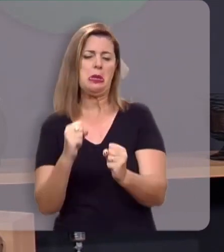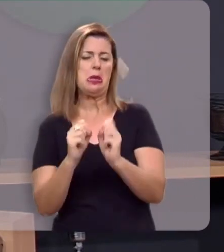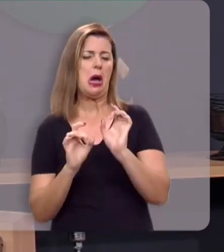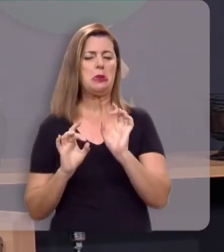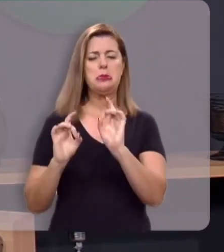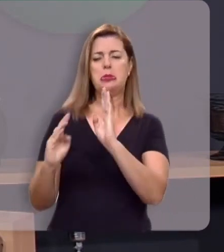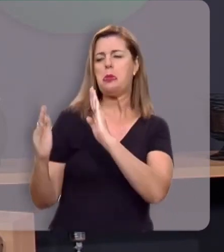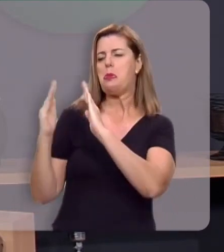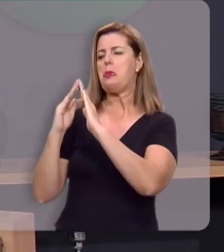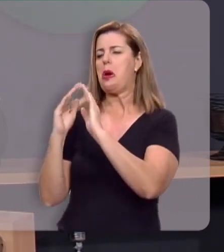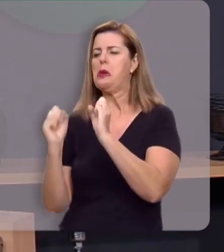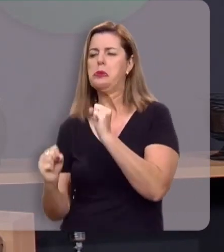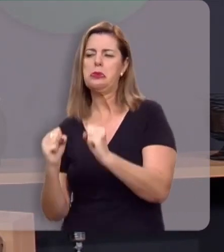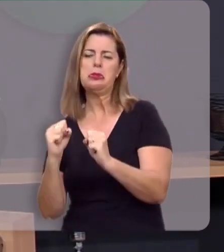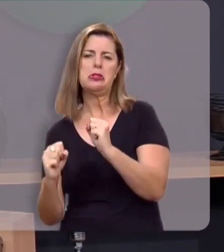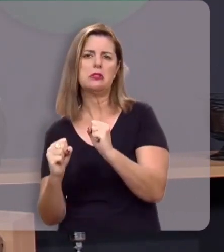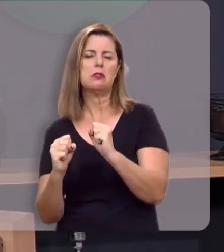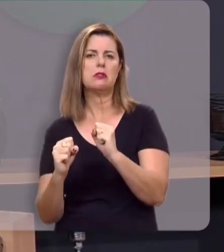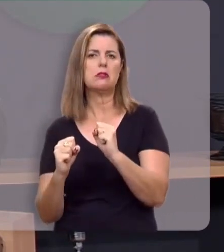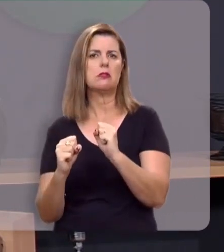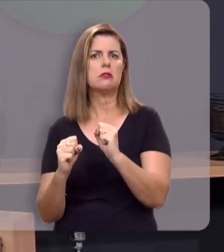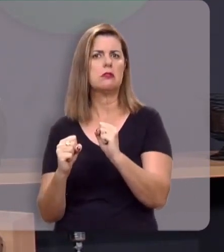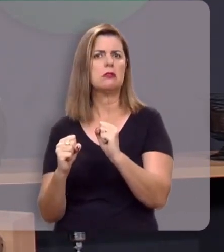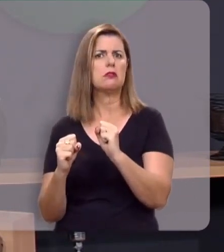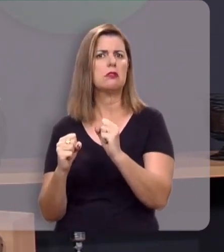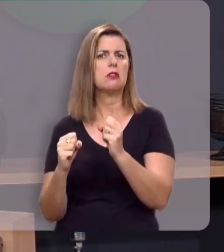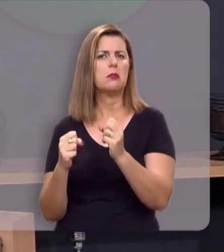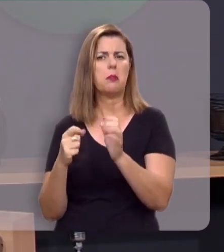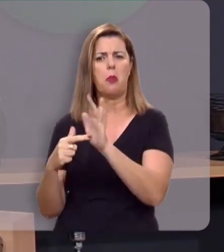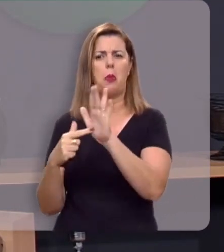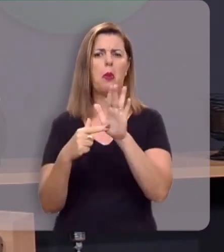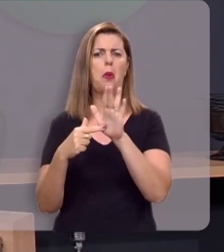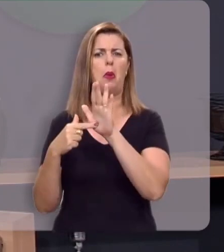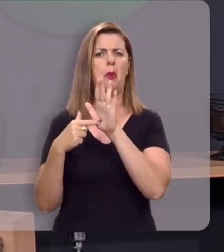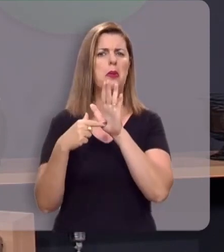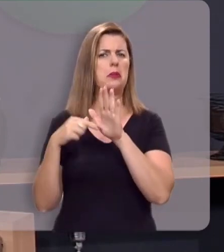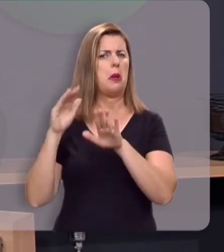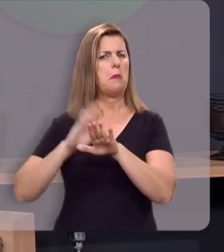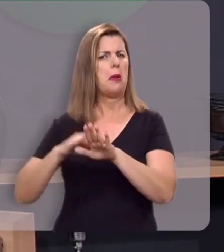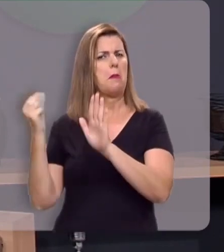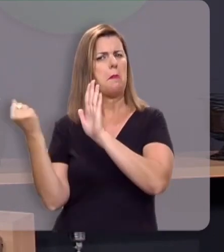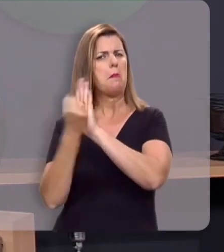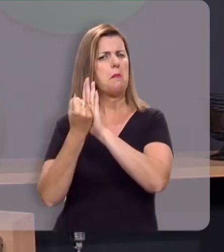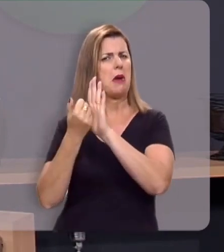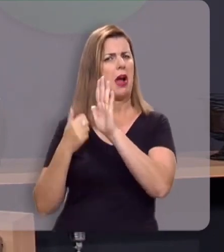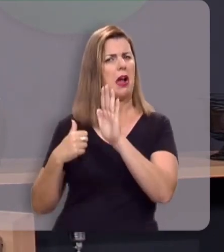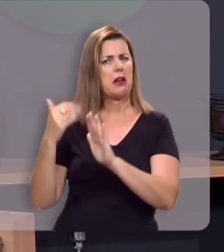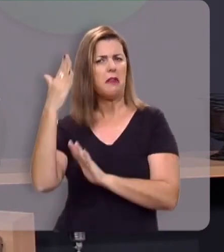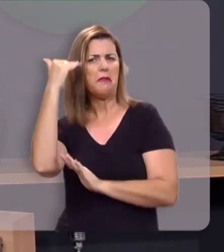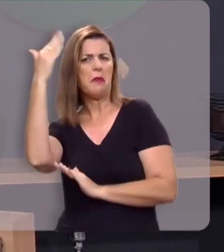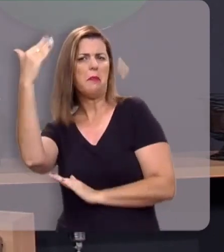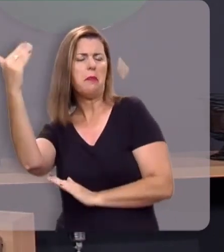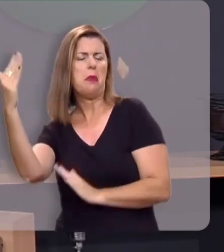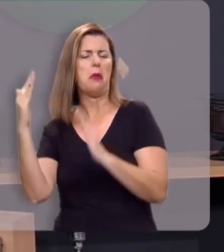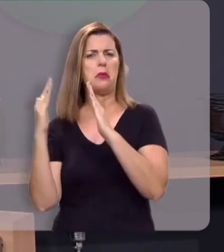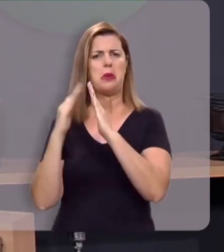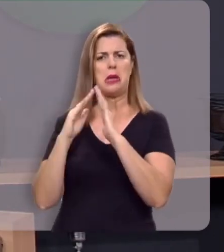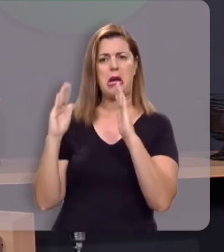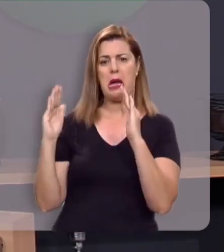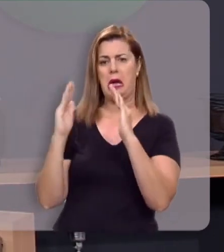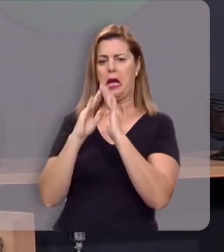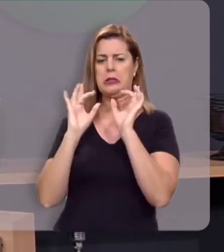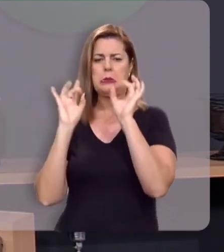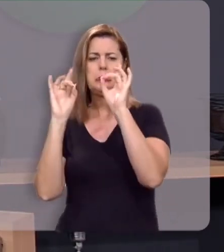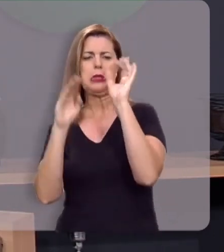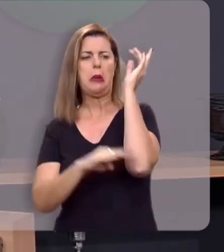forma tão rica, ostentando as melhores grifes, morando em mansões,